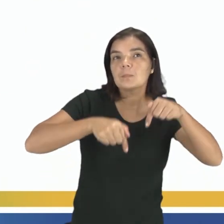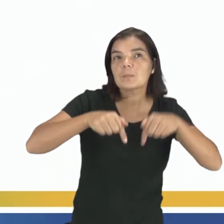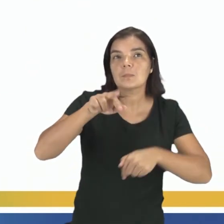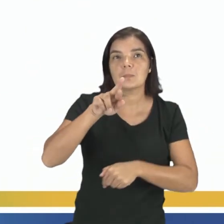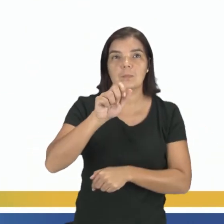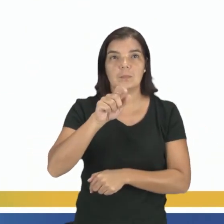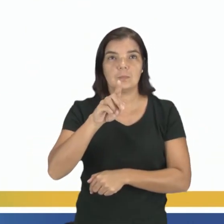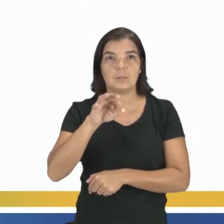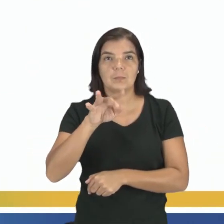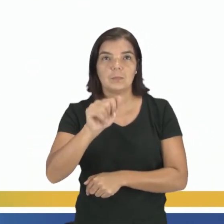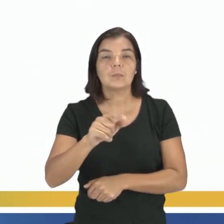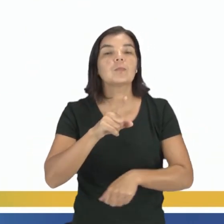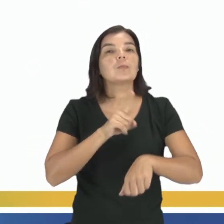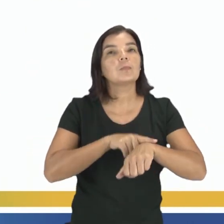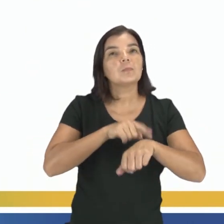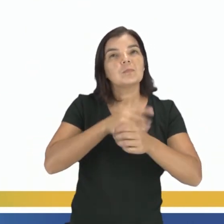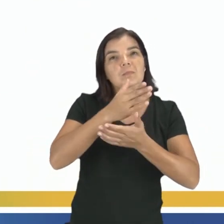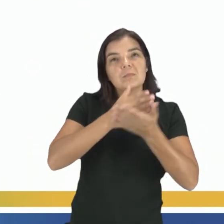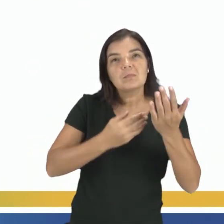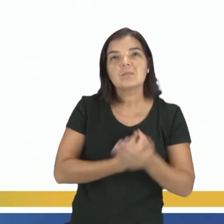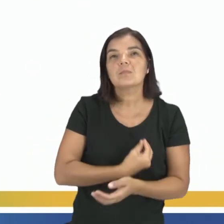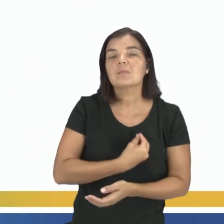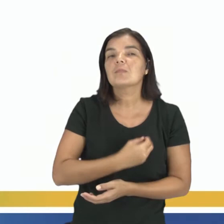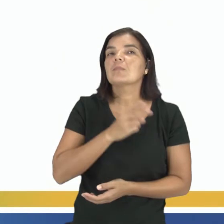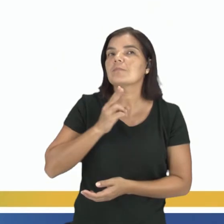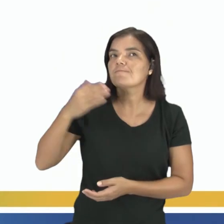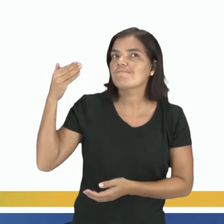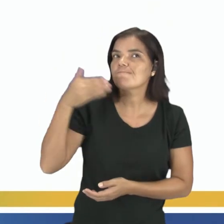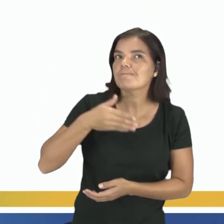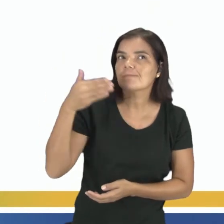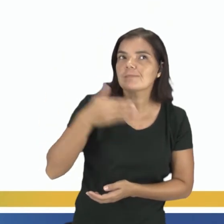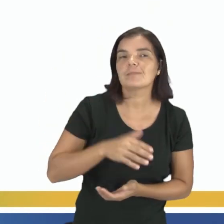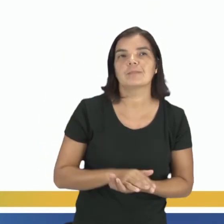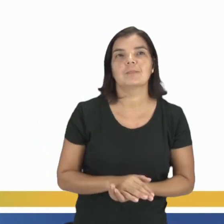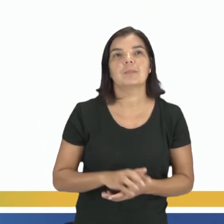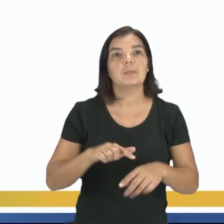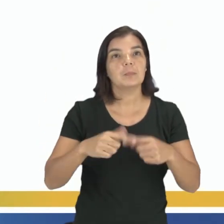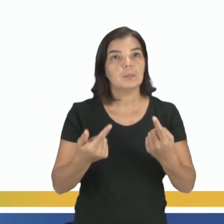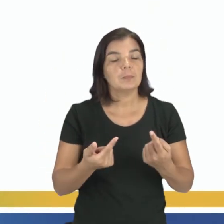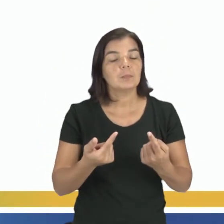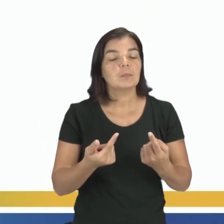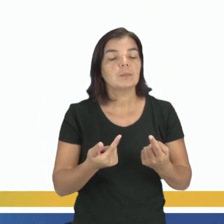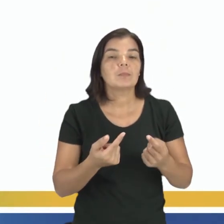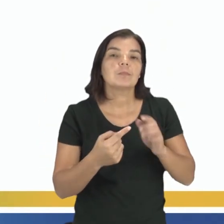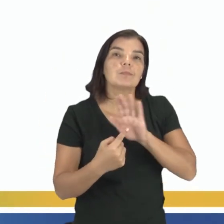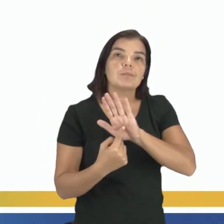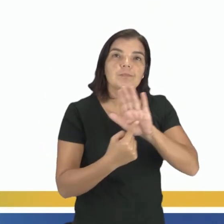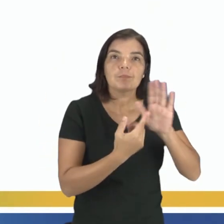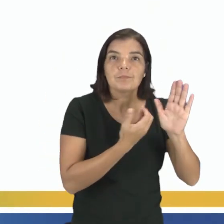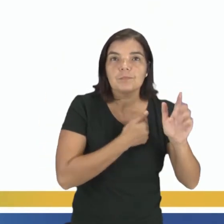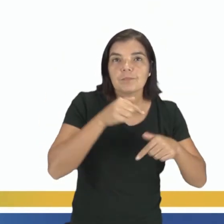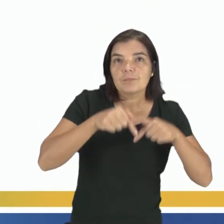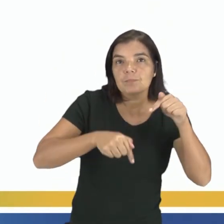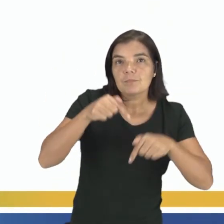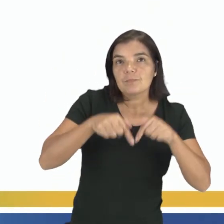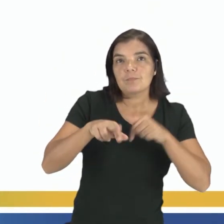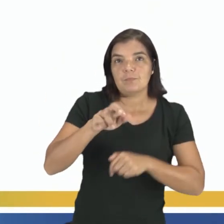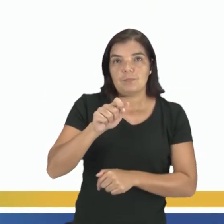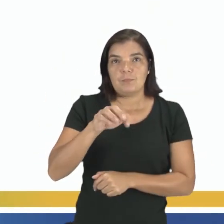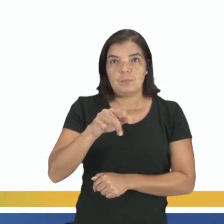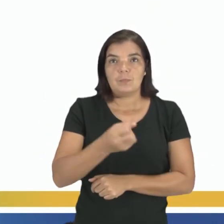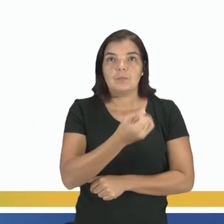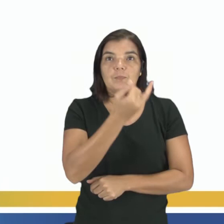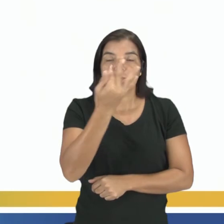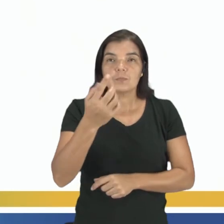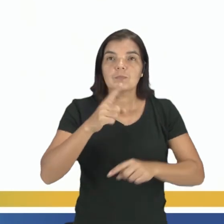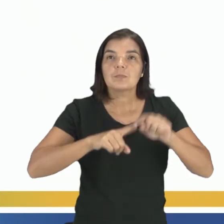elemento químico radioativo, o tempo de meia-vida é constante. Para um determinado elemento químico radioativo,